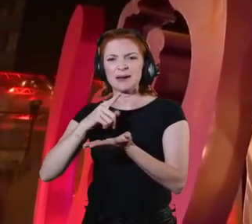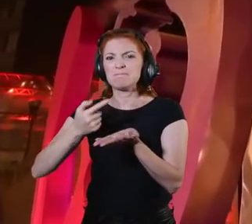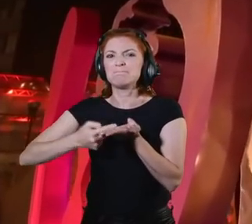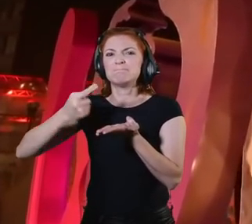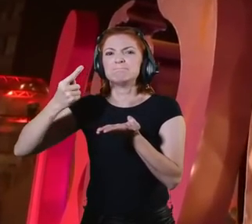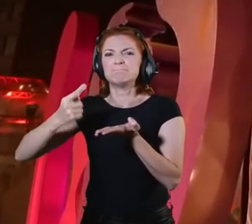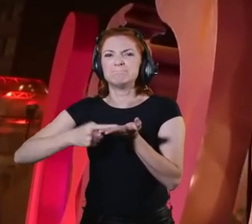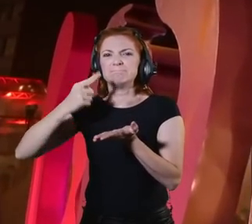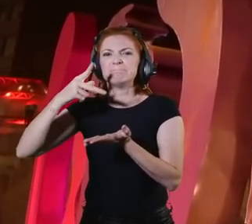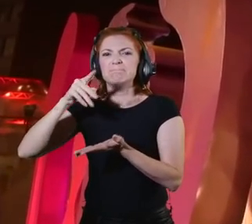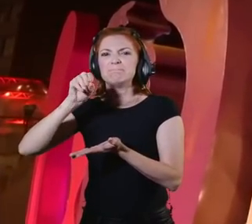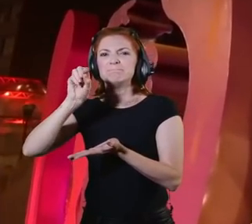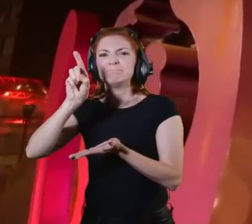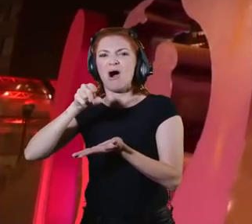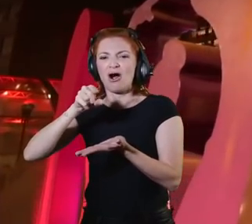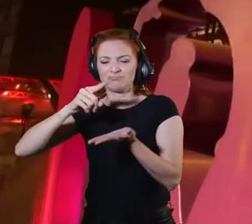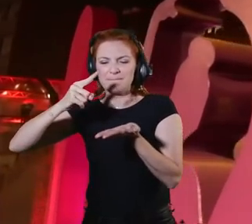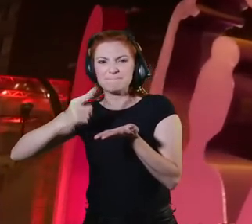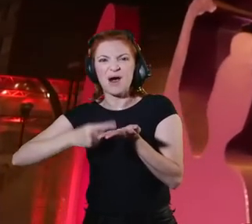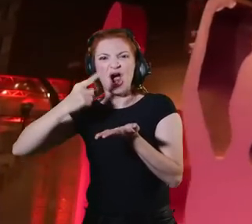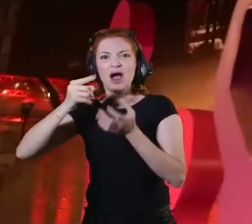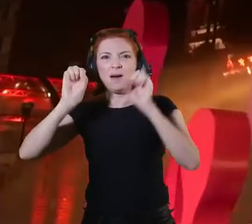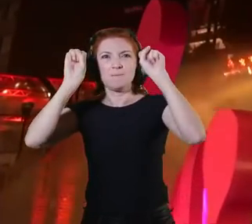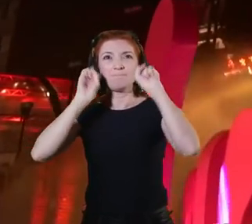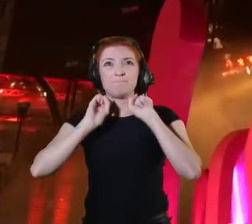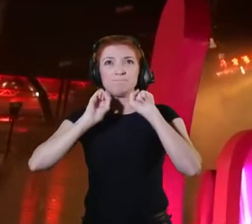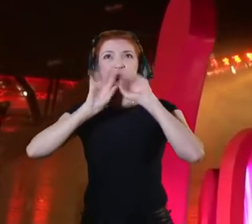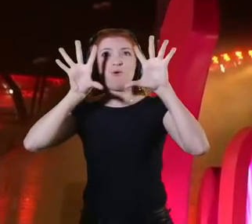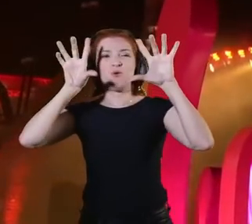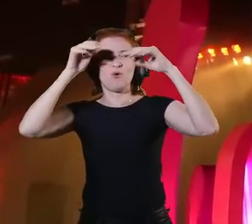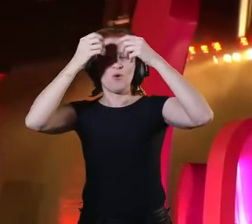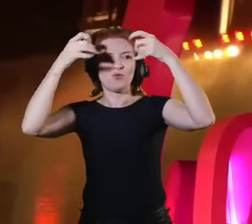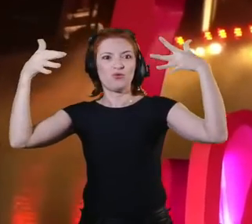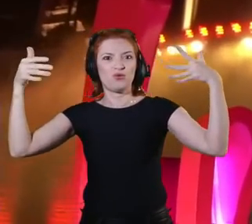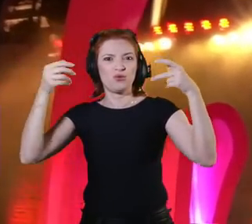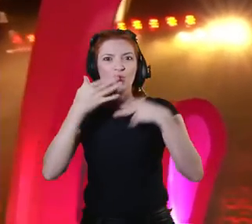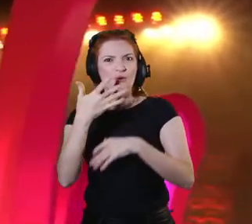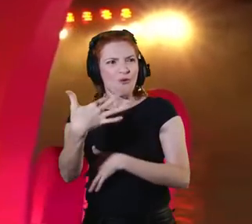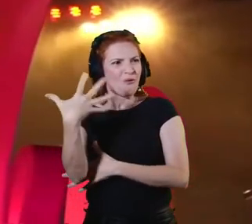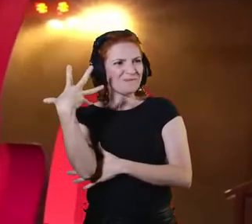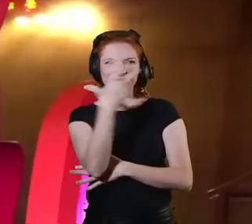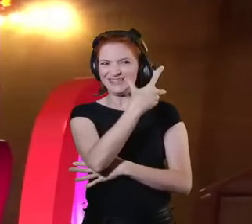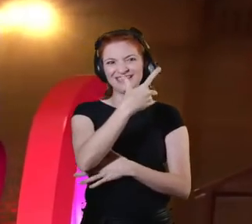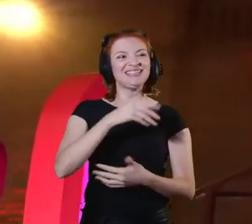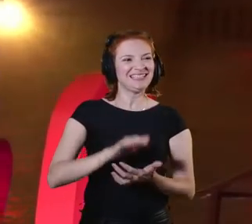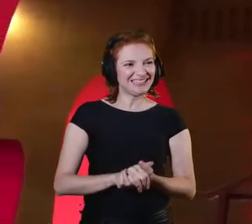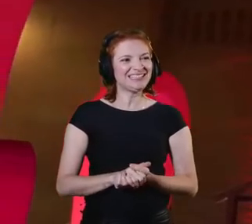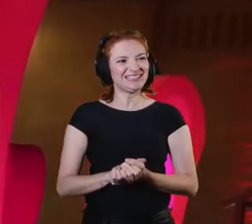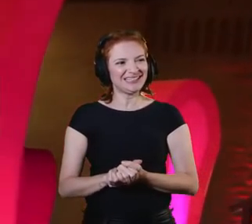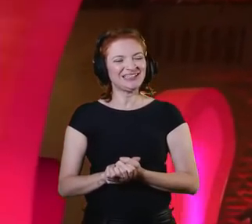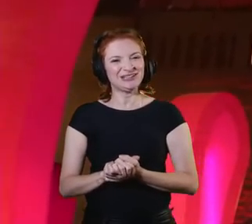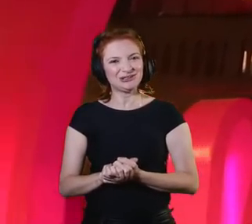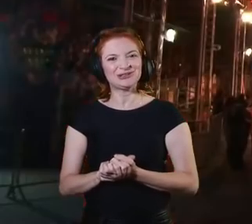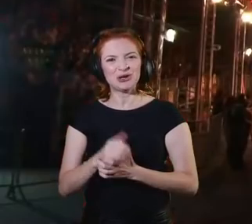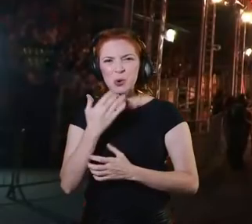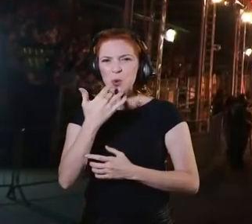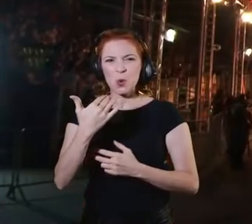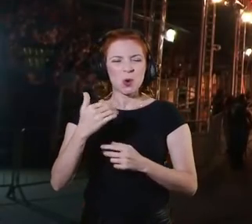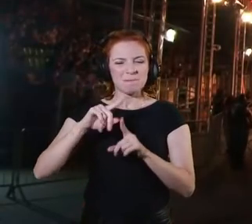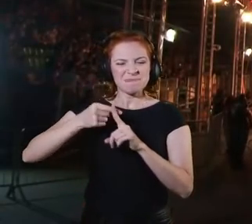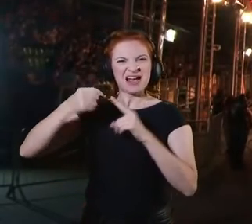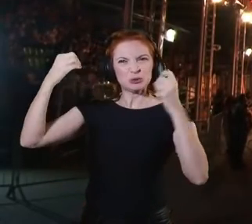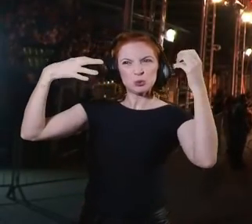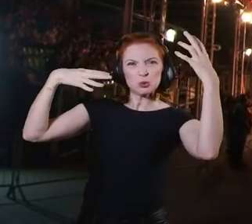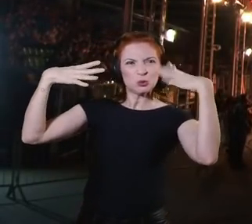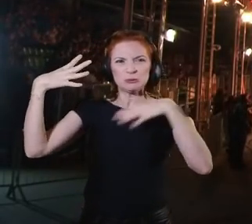para o alto, colorido, com a imagem da X-Play TV. Fica muito bonito e o jogo de luzes durante